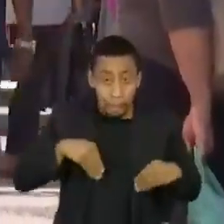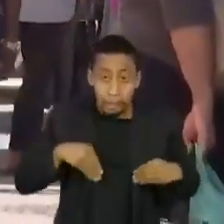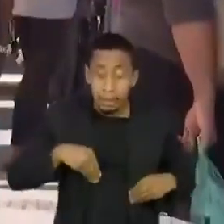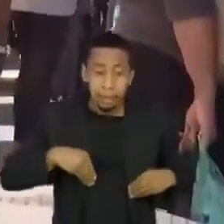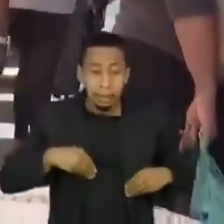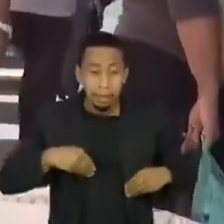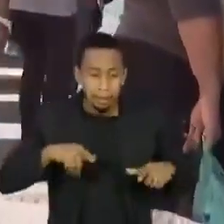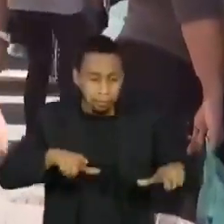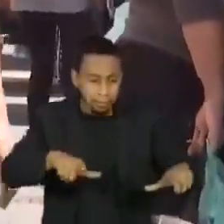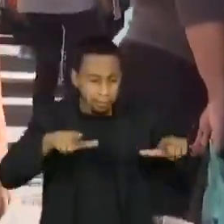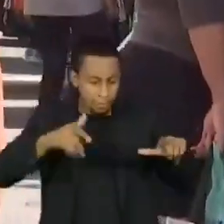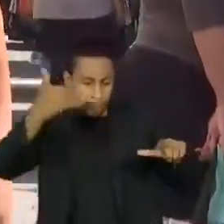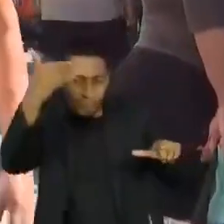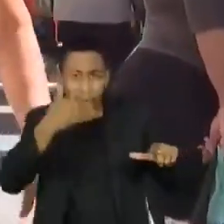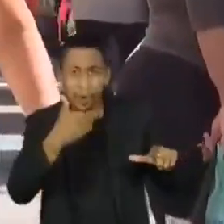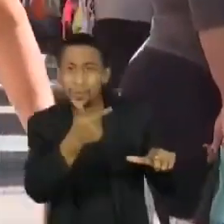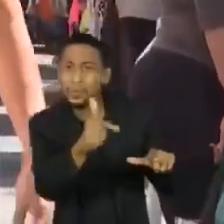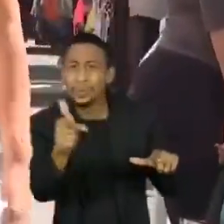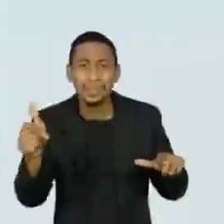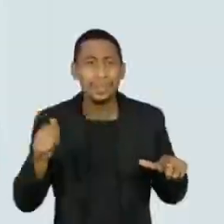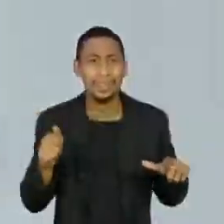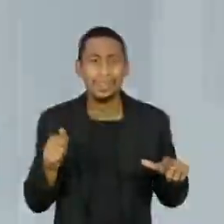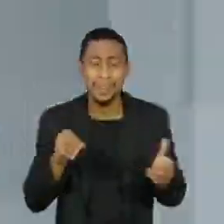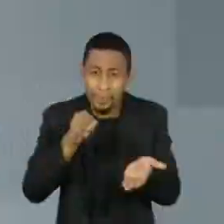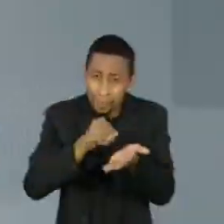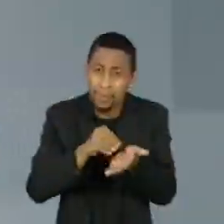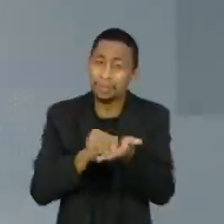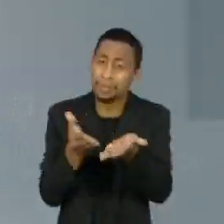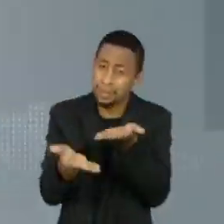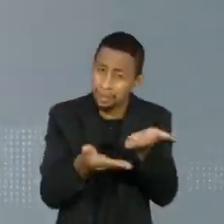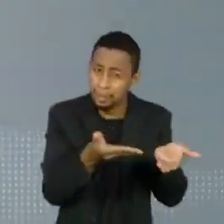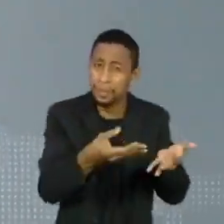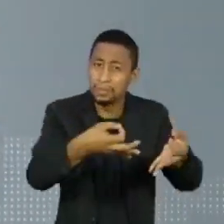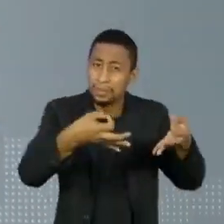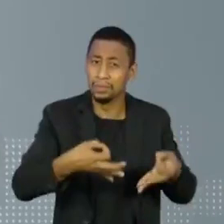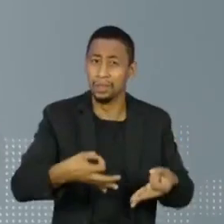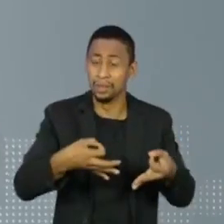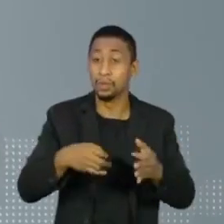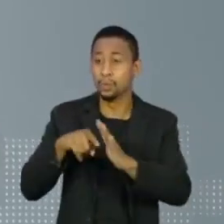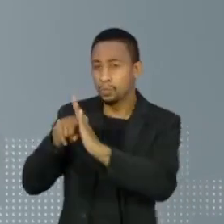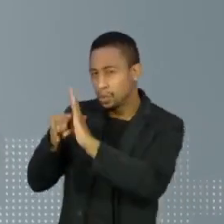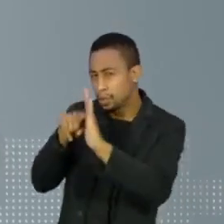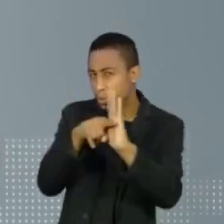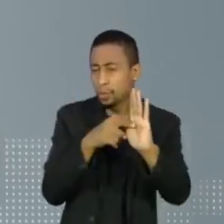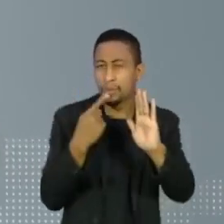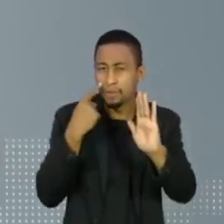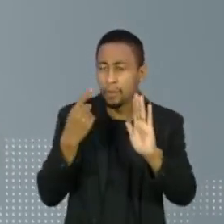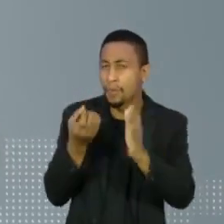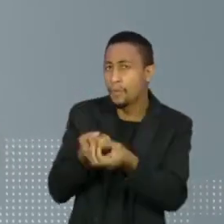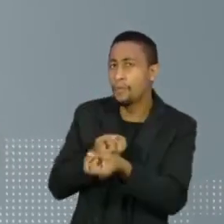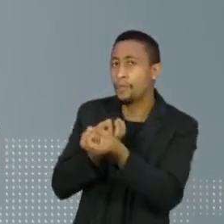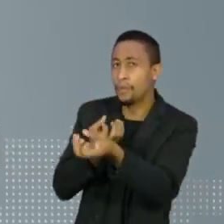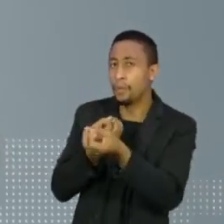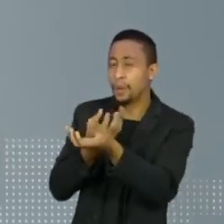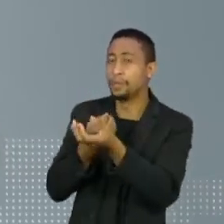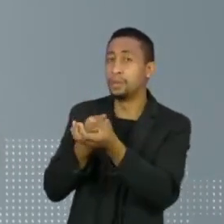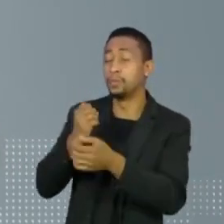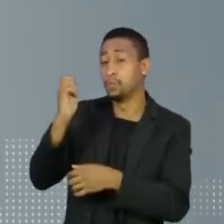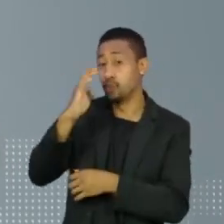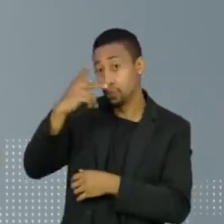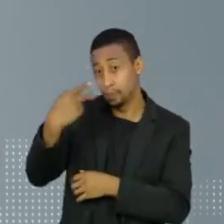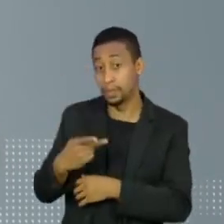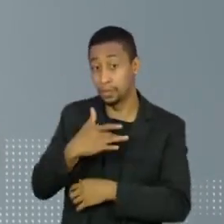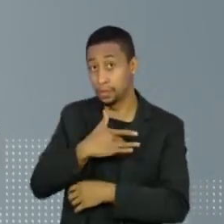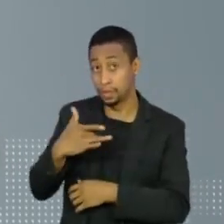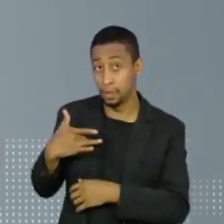e, portanto, não têm acesso ao tratamento adequado. Os pesquisadores utilizaram os últimos dados disponíveis da Pesquisa Nacional de